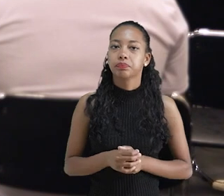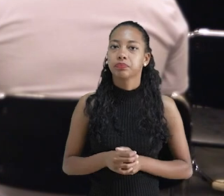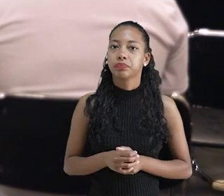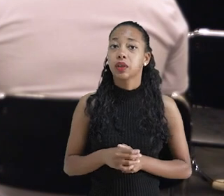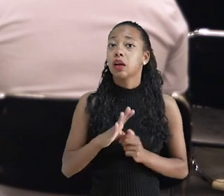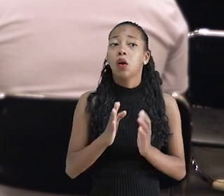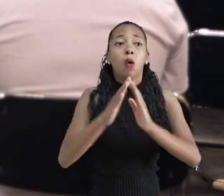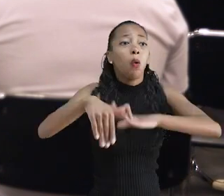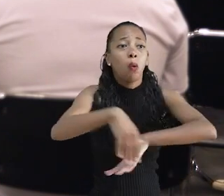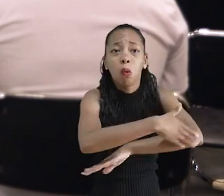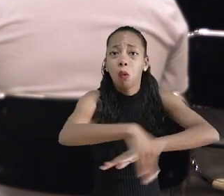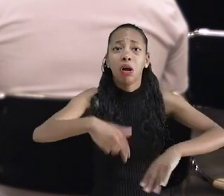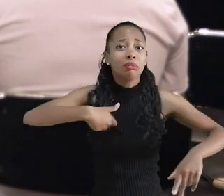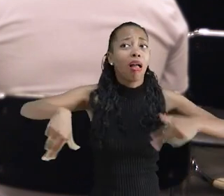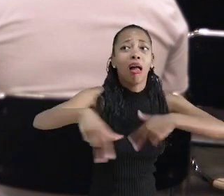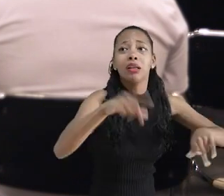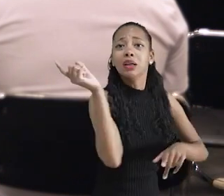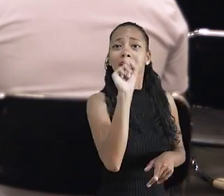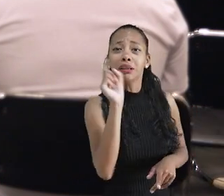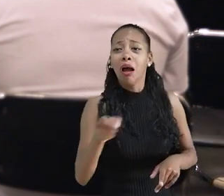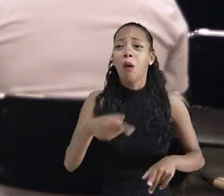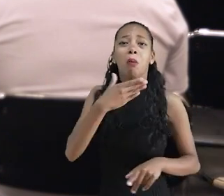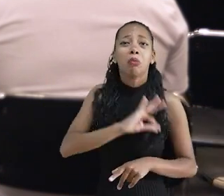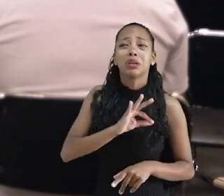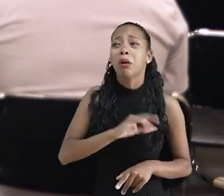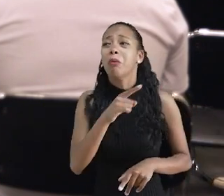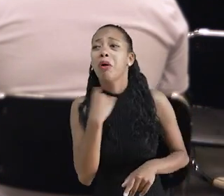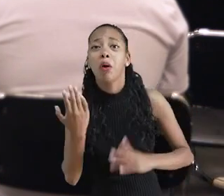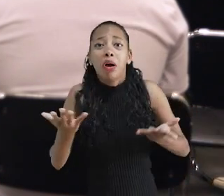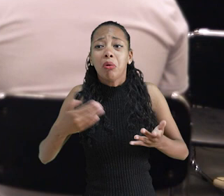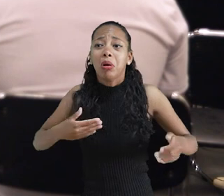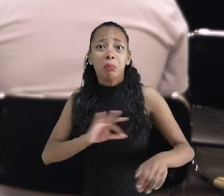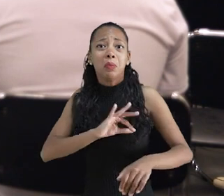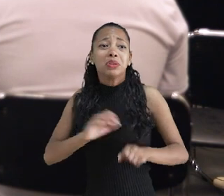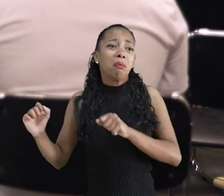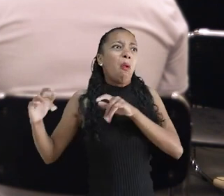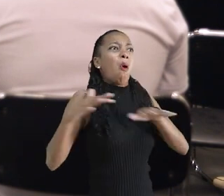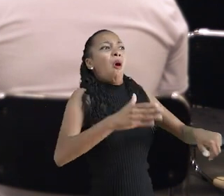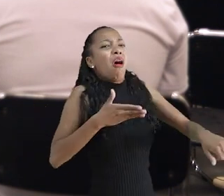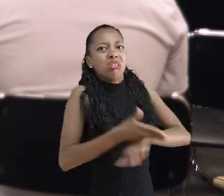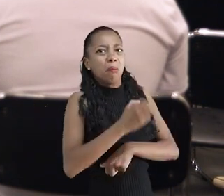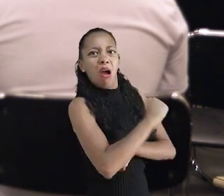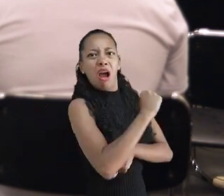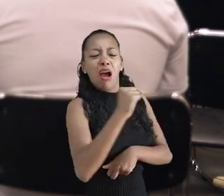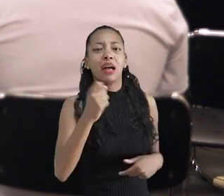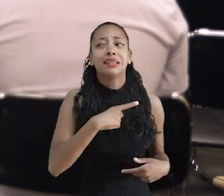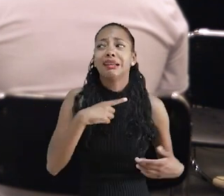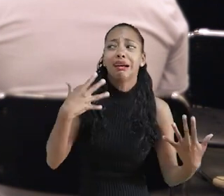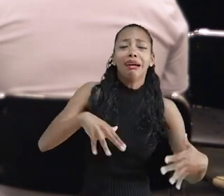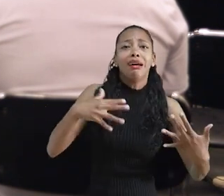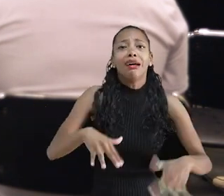eh não saiu na rua vão para casa a gente vai passar né fazendo acontecendo e tudo mais